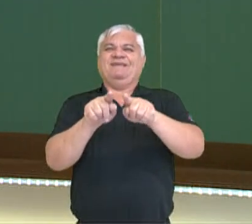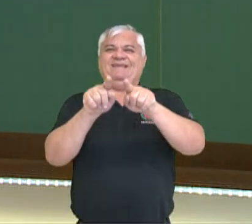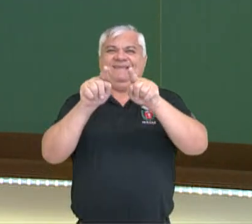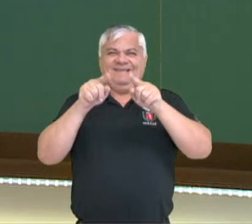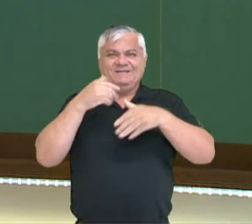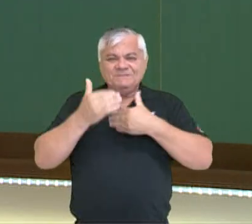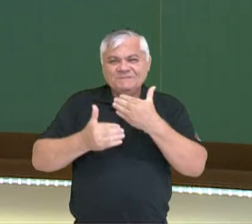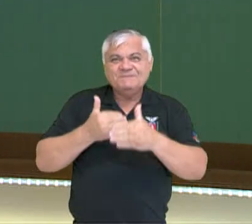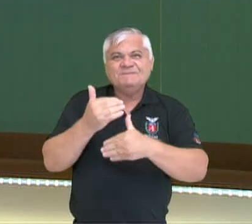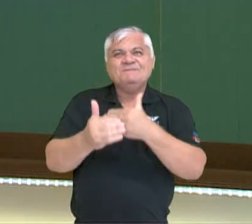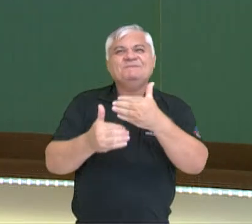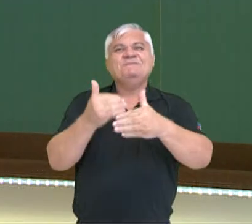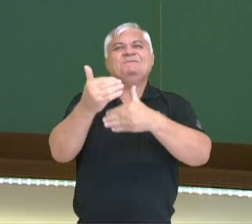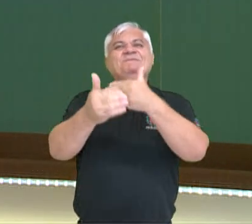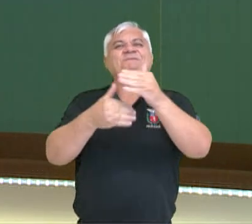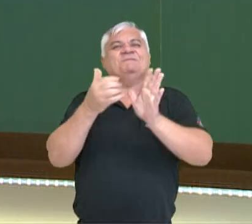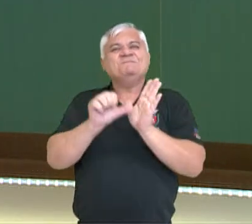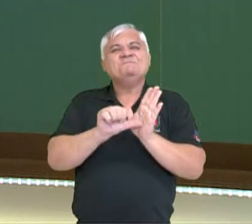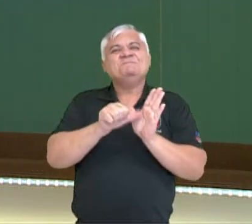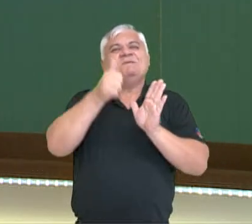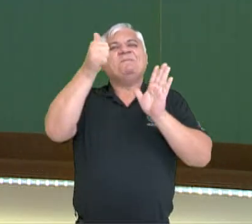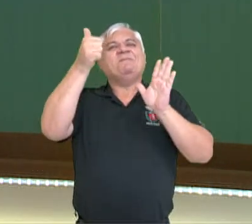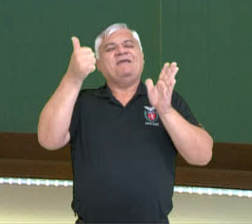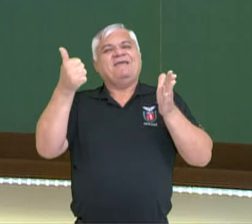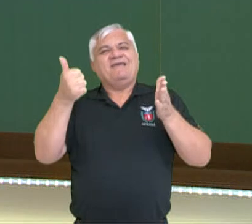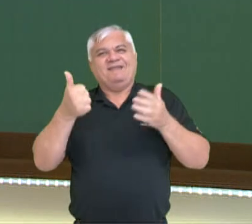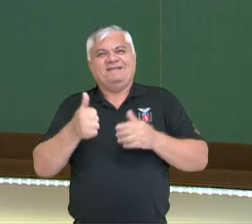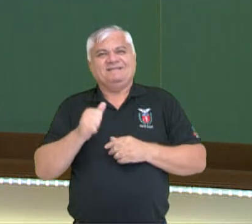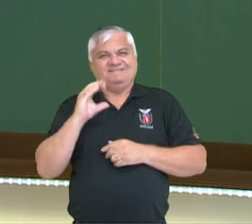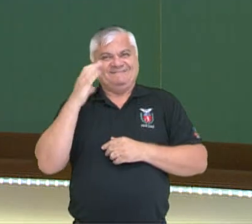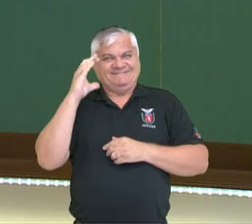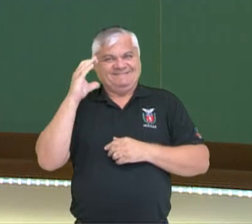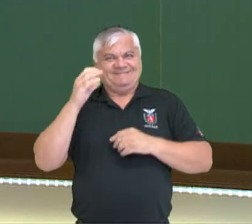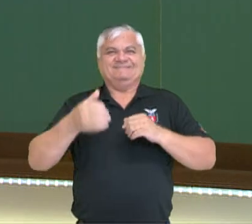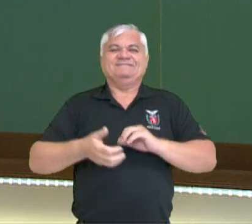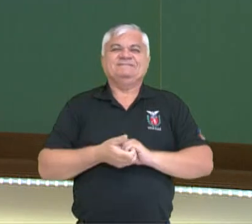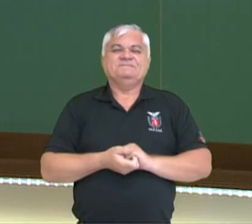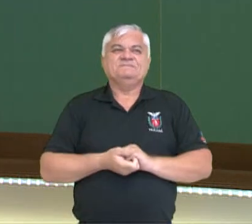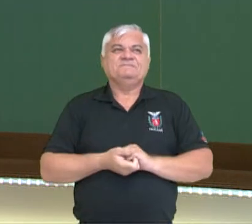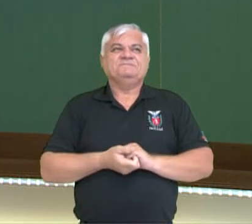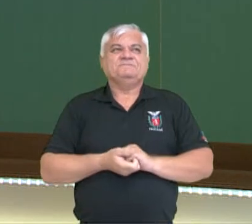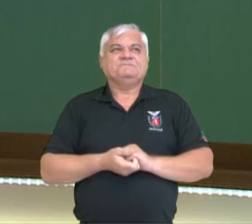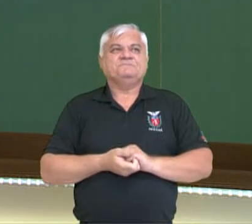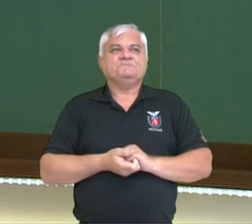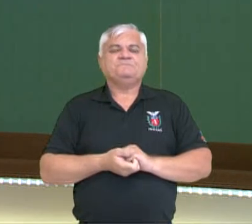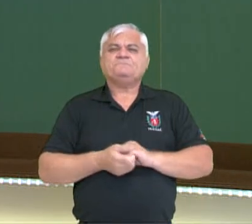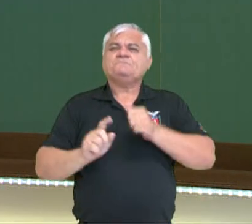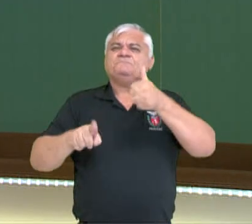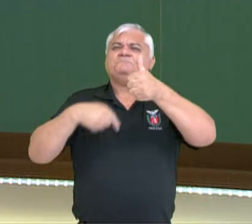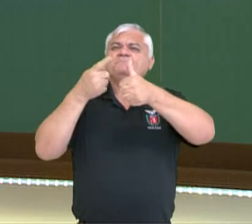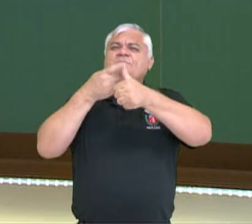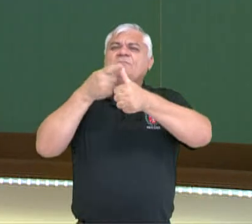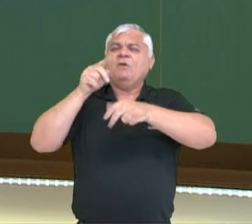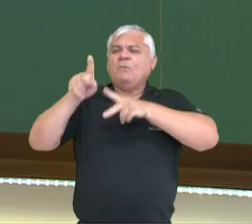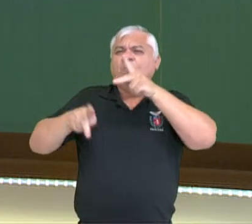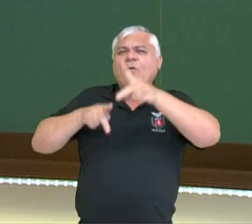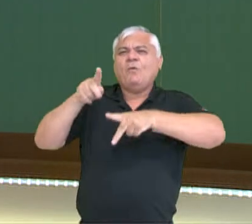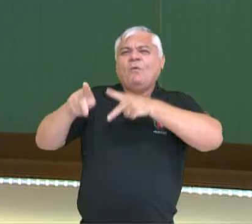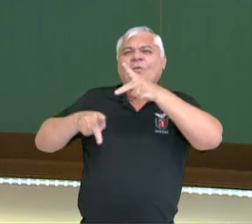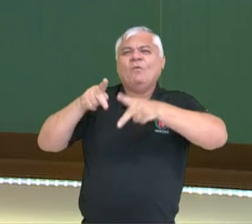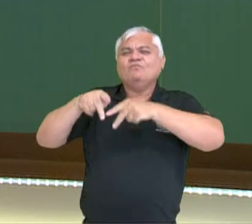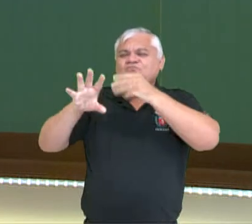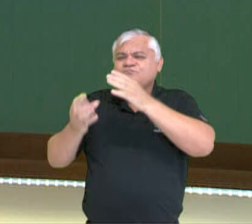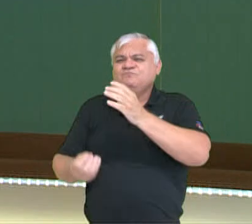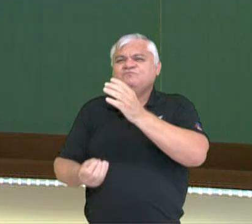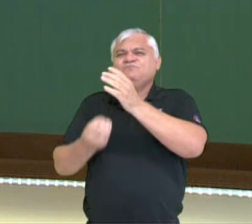ciência, o desenvolvimento das primeiras questões científicas. As primeiras civilizações sedentárias,